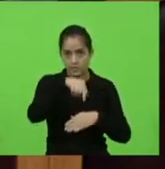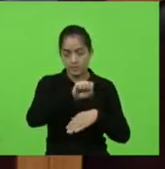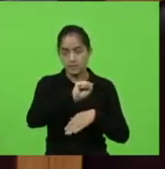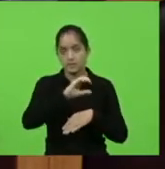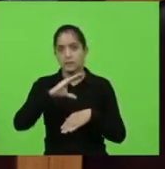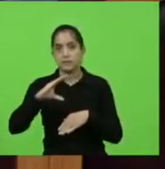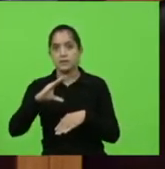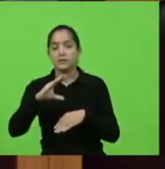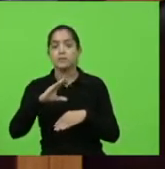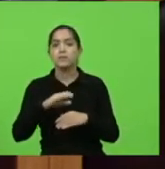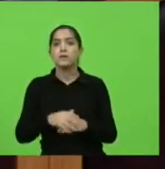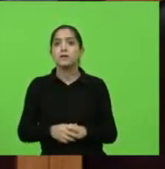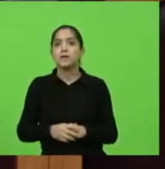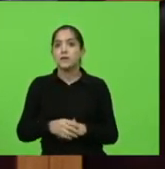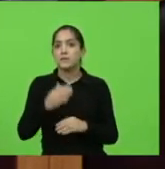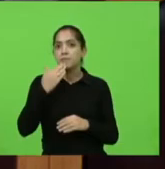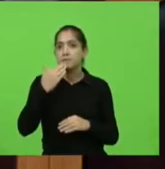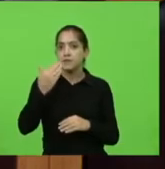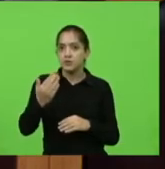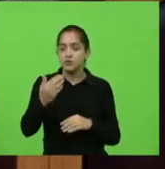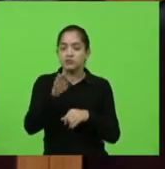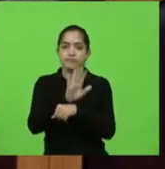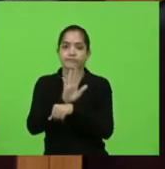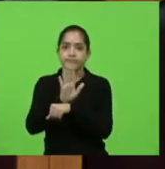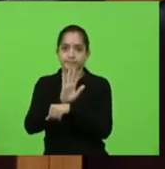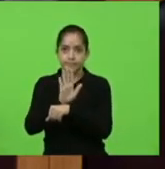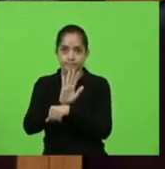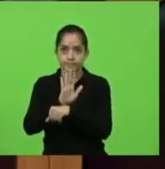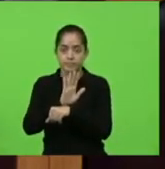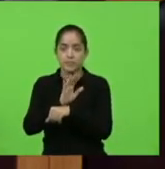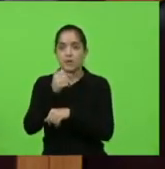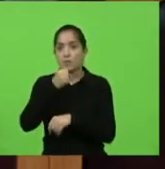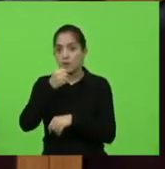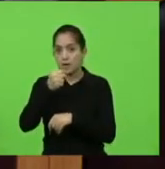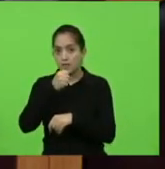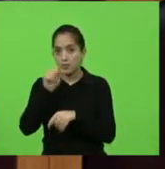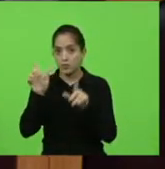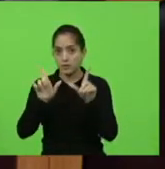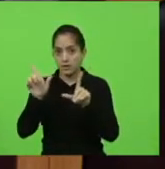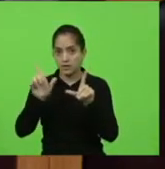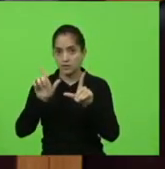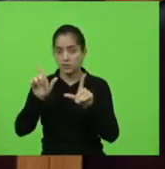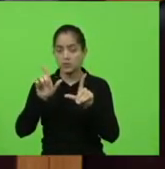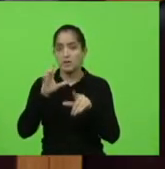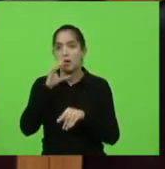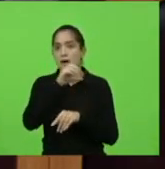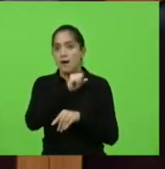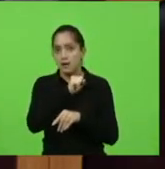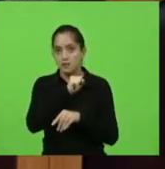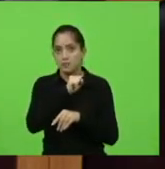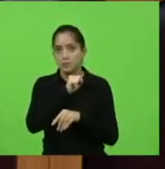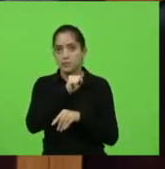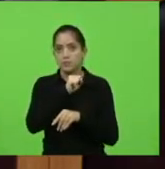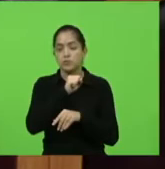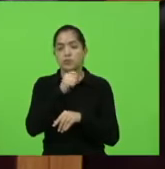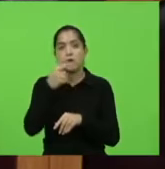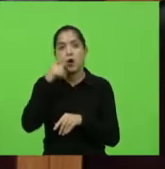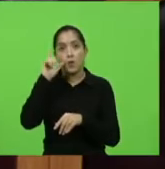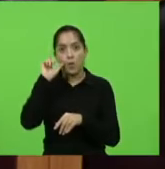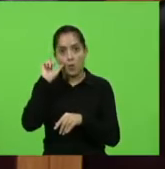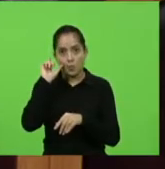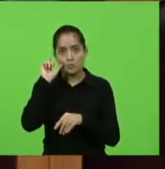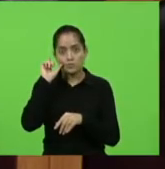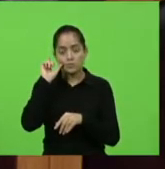e inclusive quero pedir para passar um vídeo, uma reportagem rápida, tá, que saiu no jornal da Band ontem, que eu